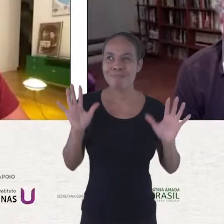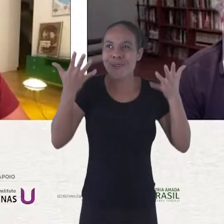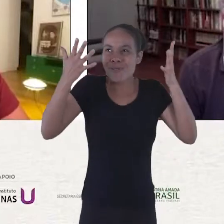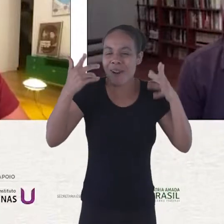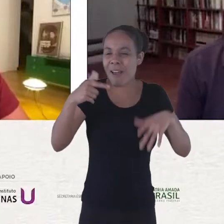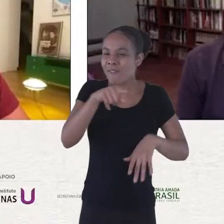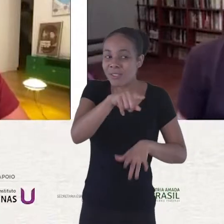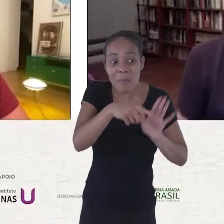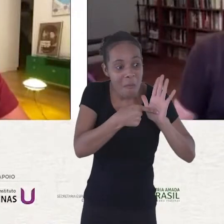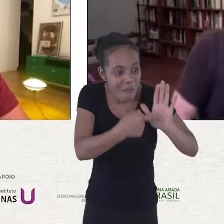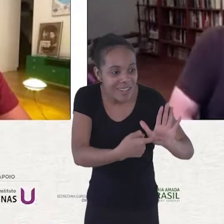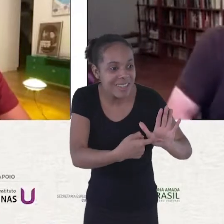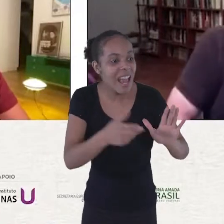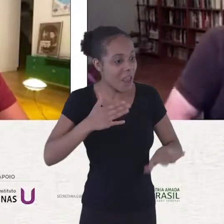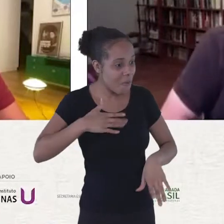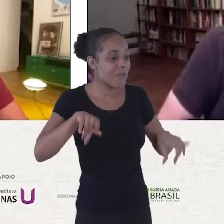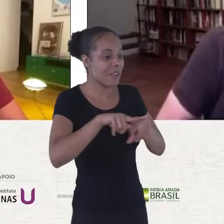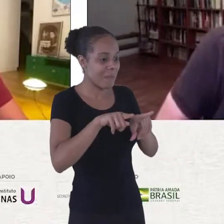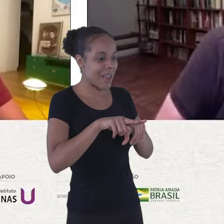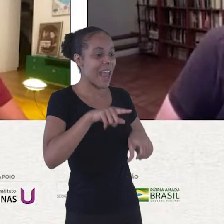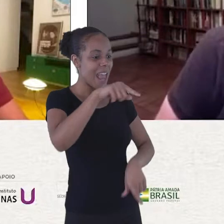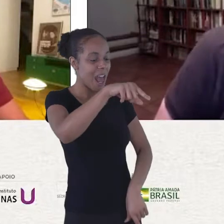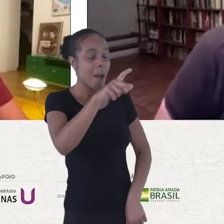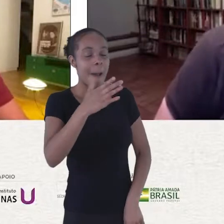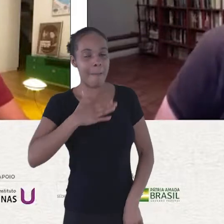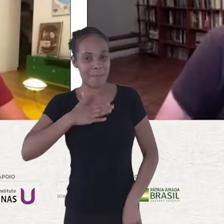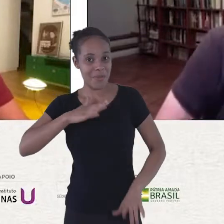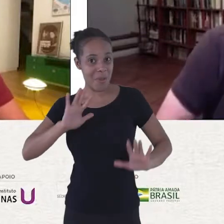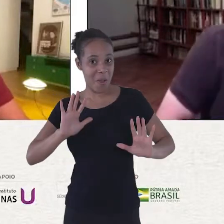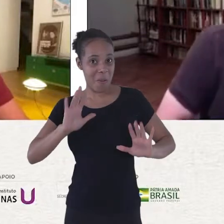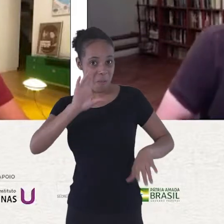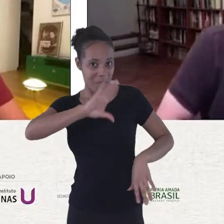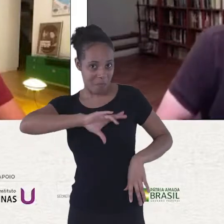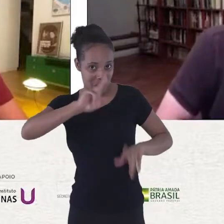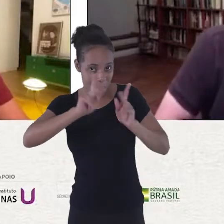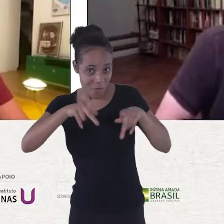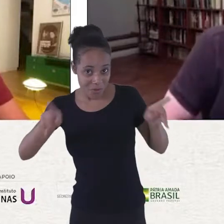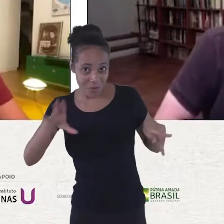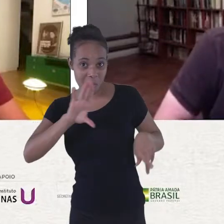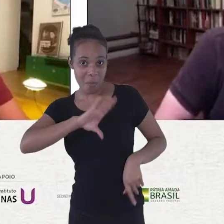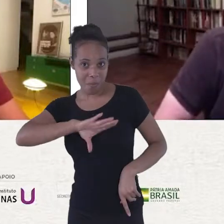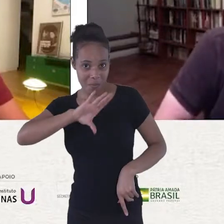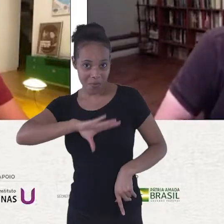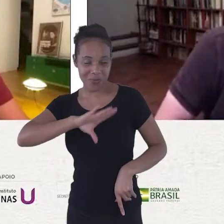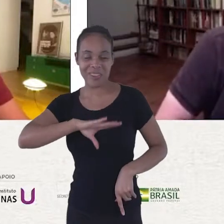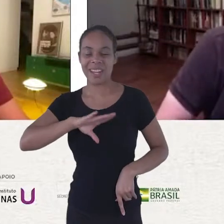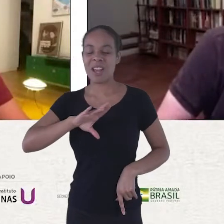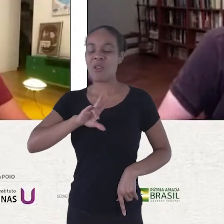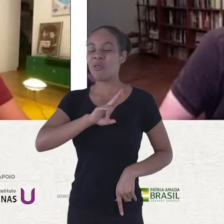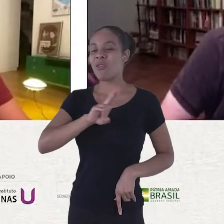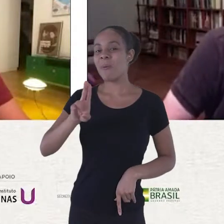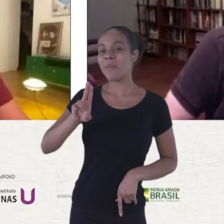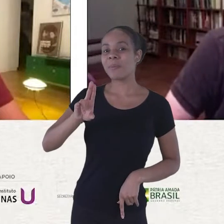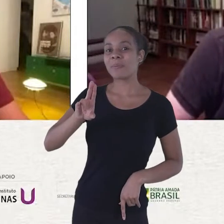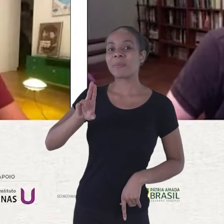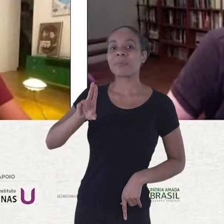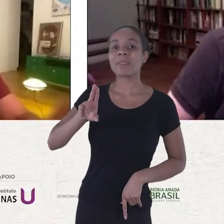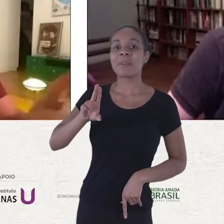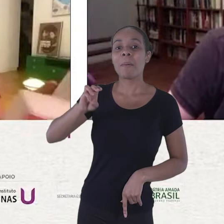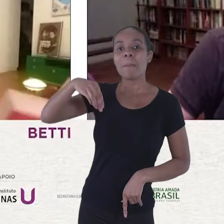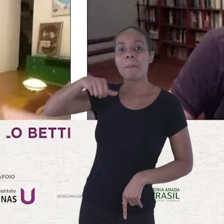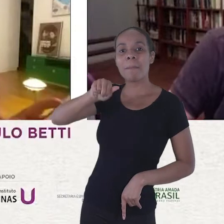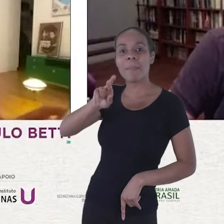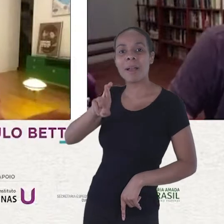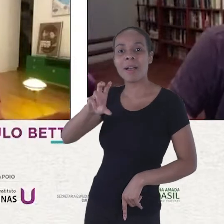Miss Sorocaba. Aí chamava professora Iracema. Professora Iracema. A minha chamava Lilian.